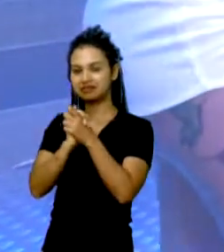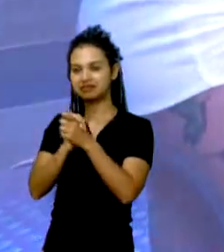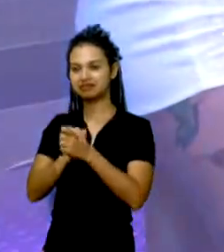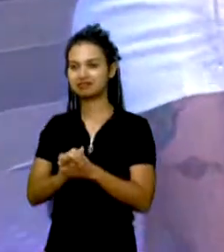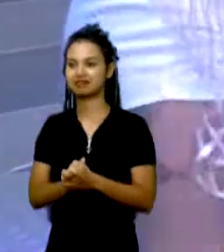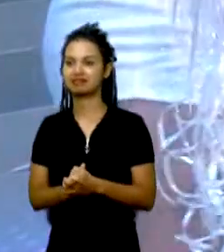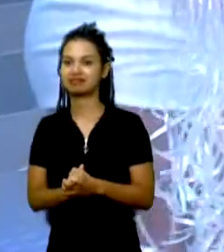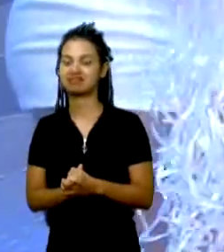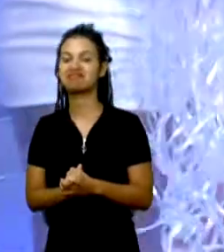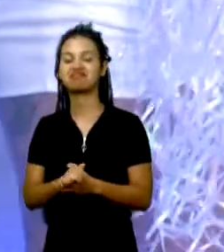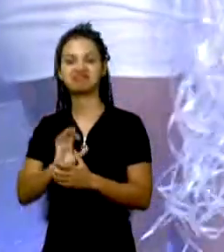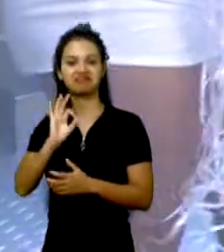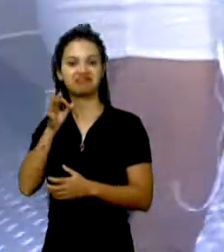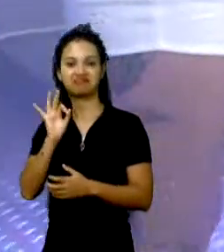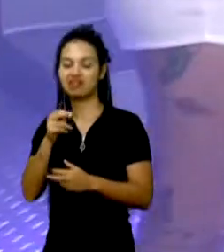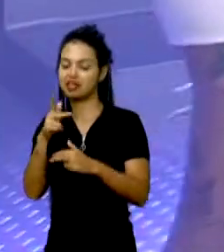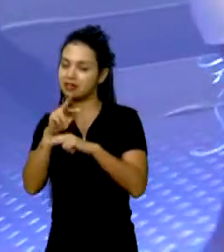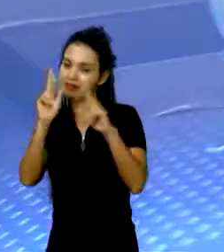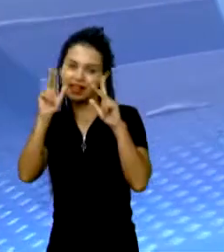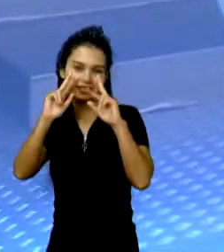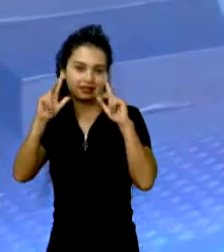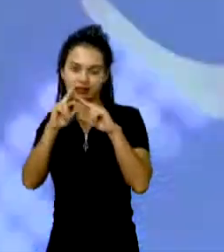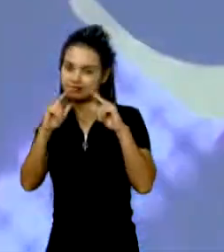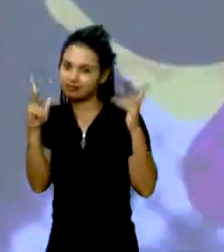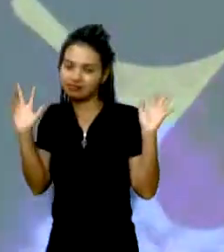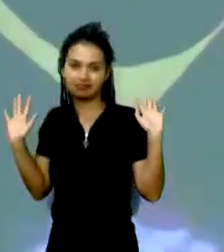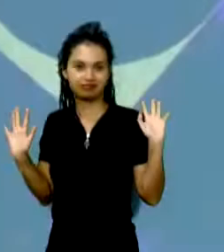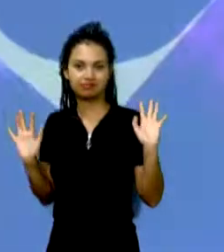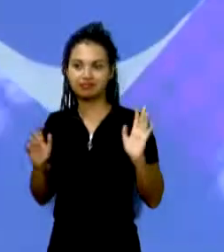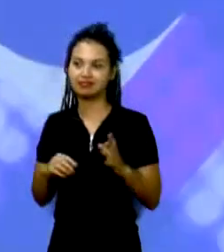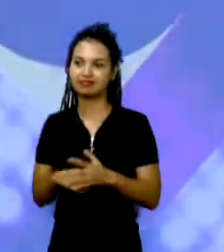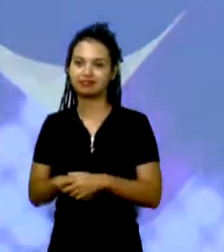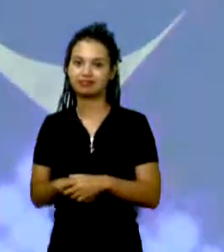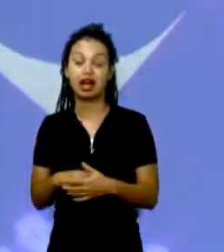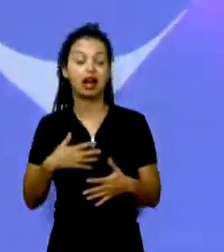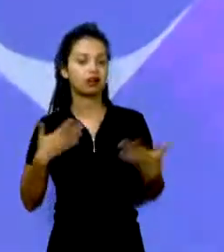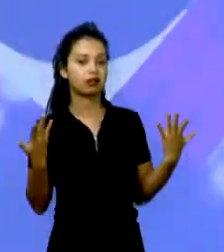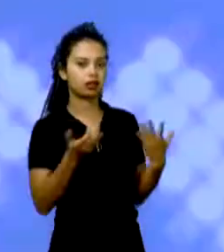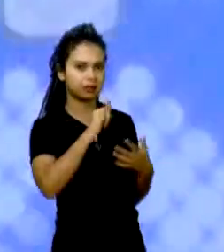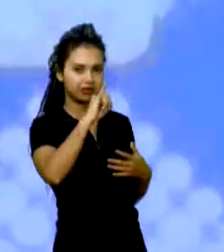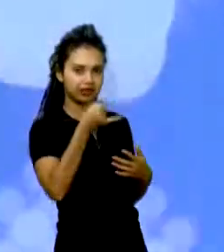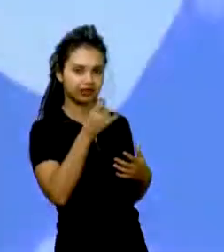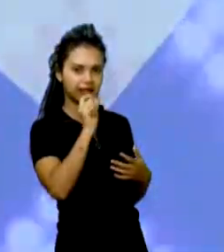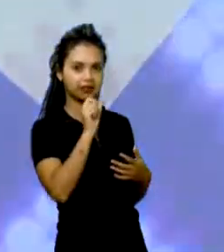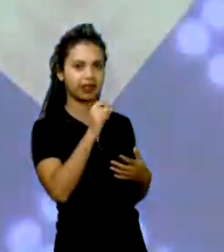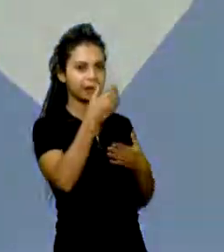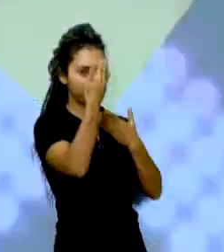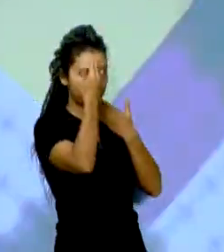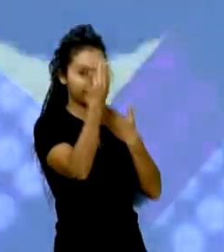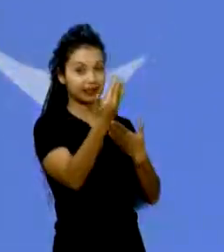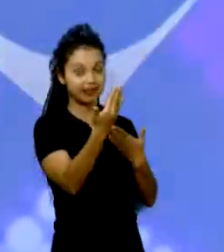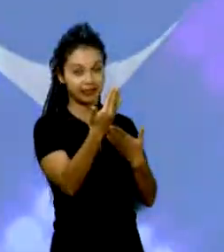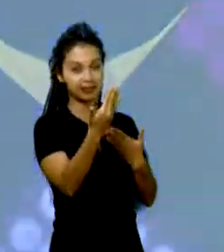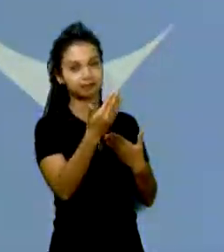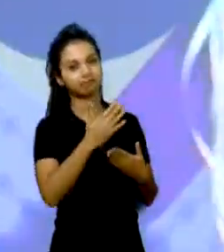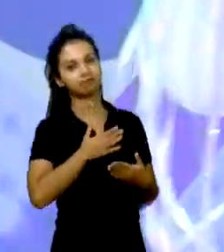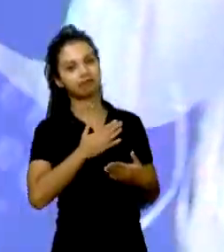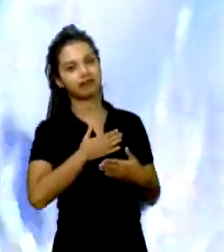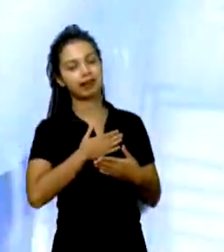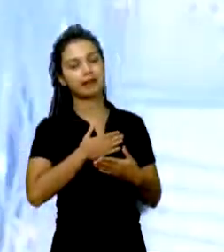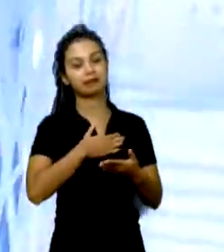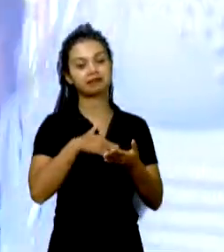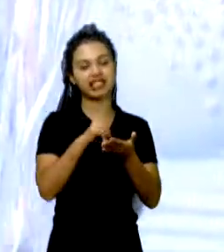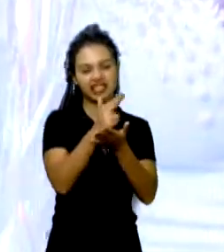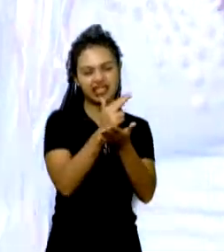viva a diversidade, não é? Paulinho, eu quero só aproveitar um minutinho. Eu quero agradecer a meu estilista Betis